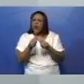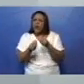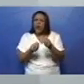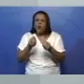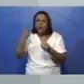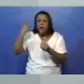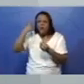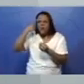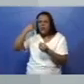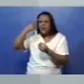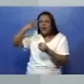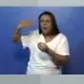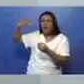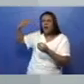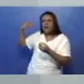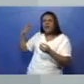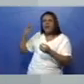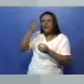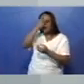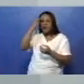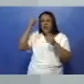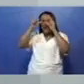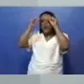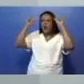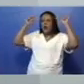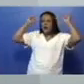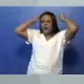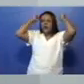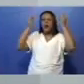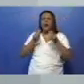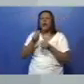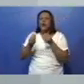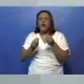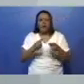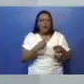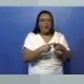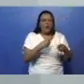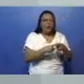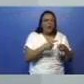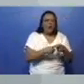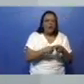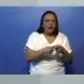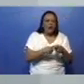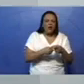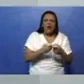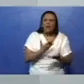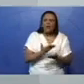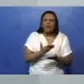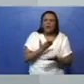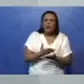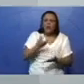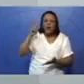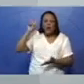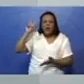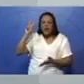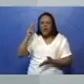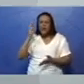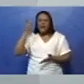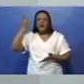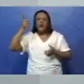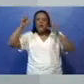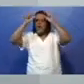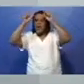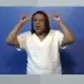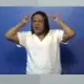pensar dos gregos da época. Bom, e por que estudar histórias gregas? Puxa, a história grega é ainda antiga. Para que eu tenho que